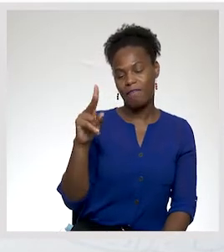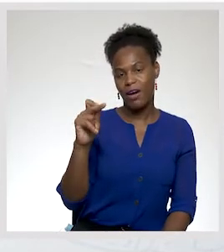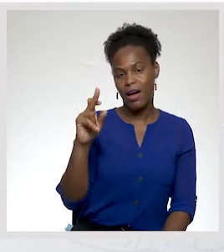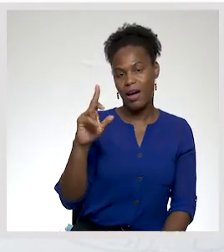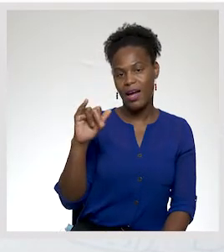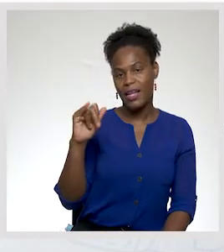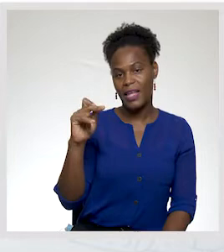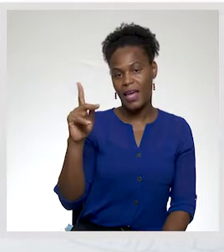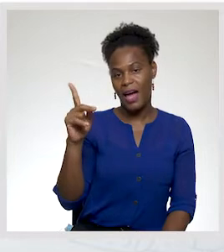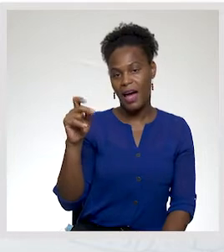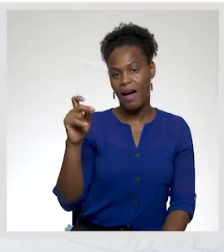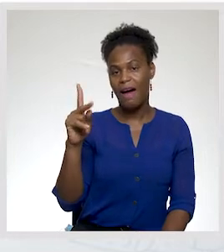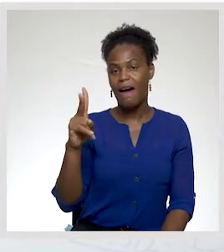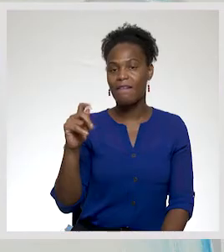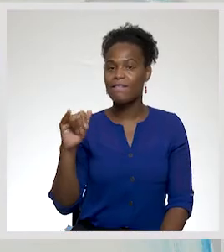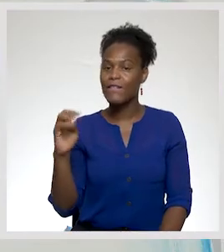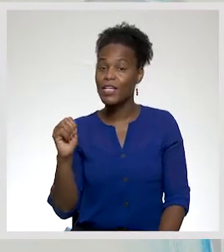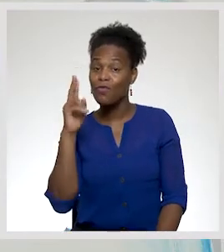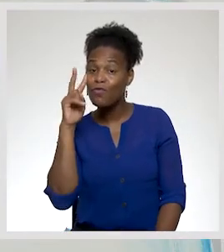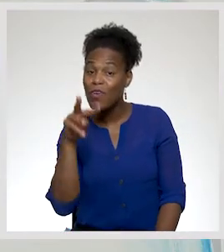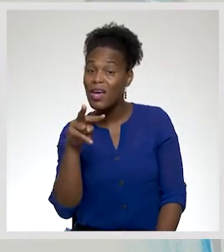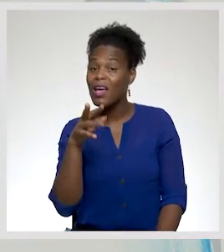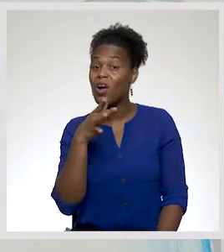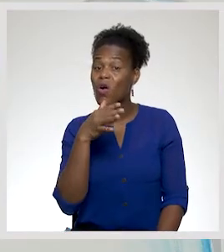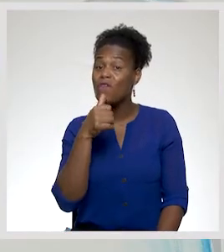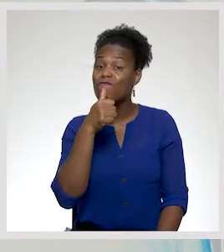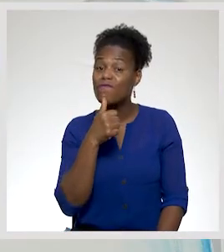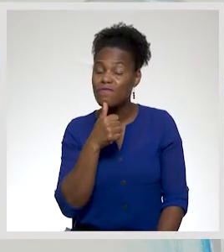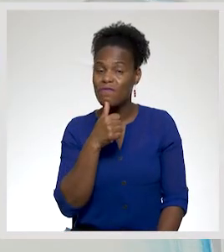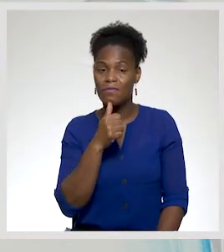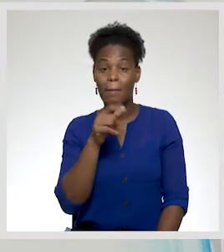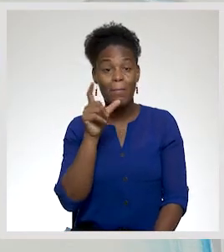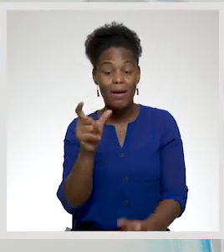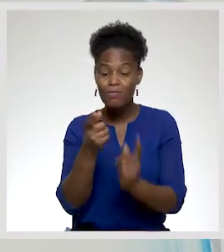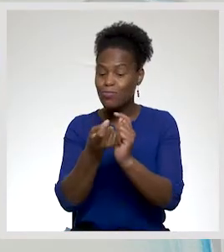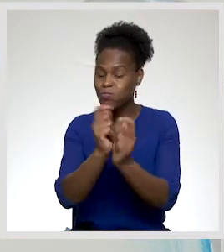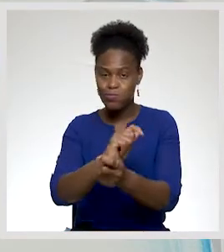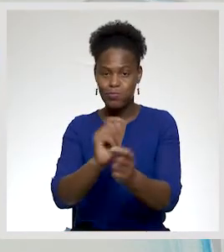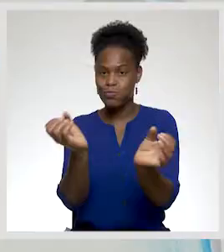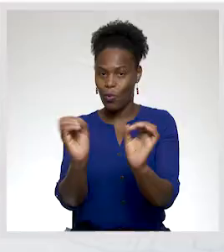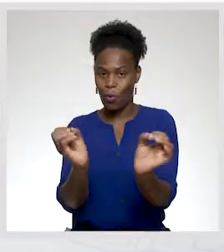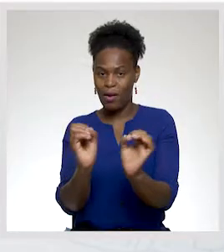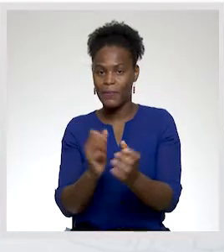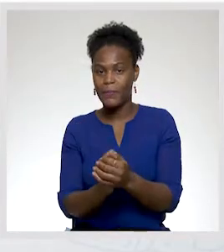invariáveis. Invariáveis porque não variam, não mudam. E continuando,